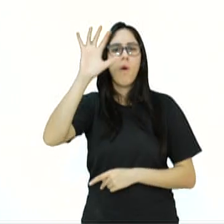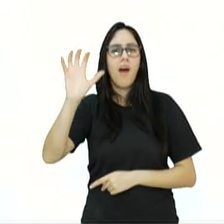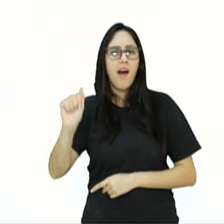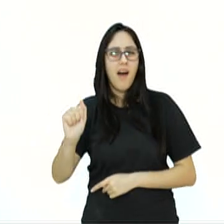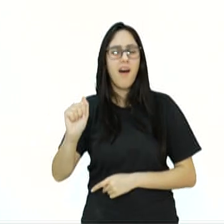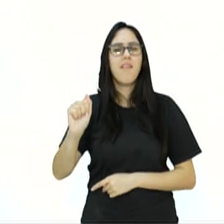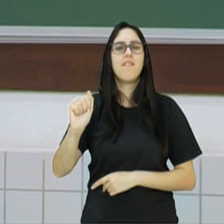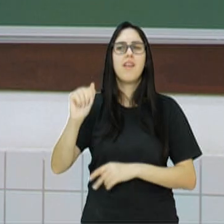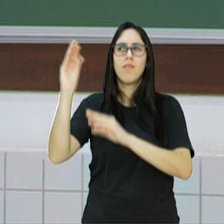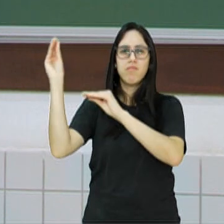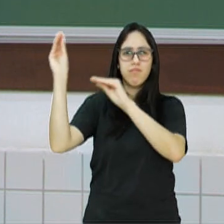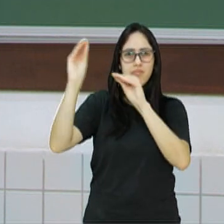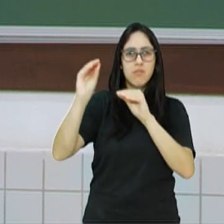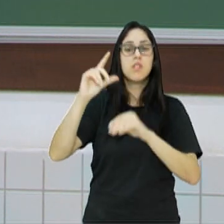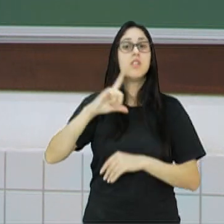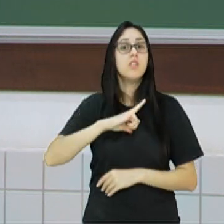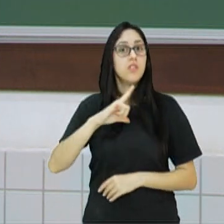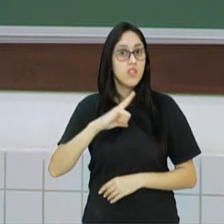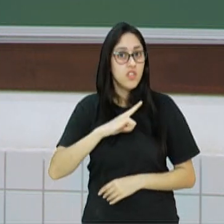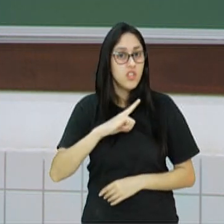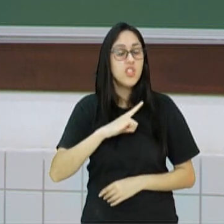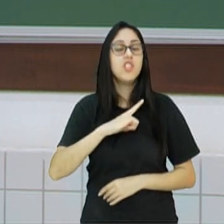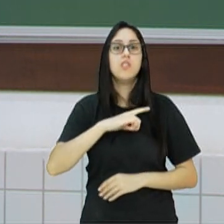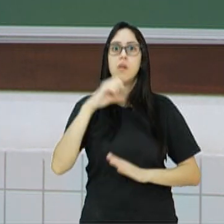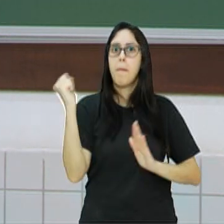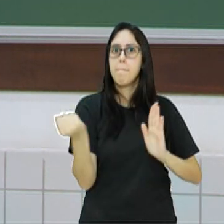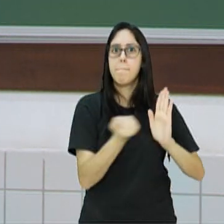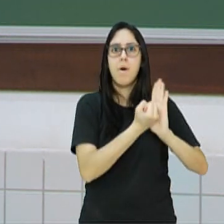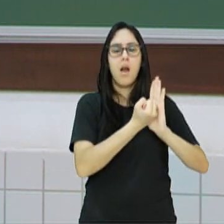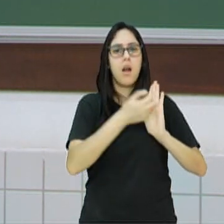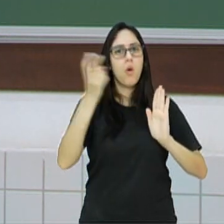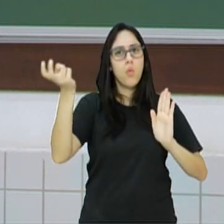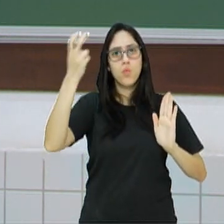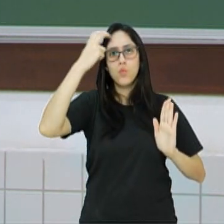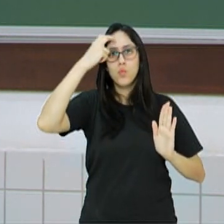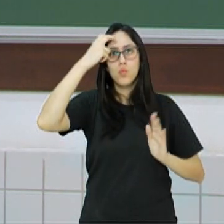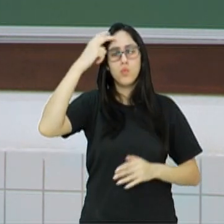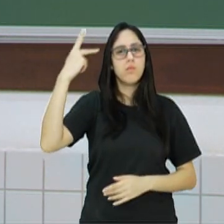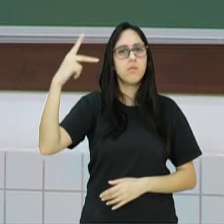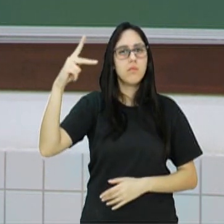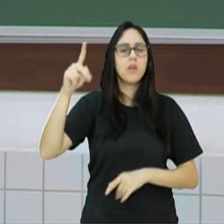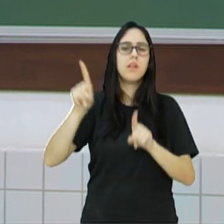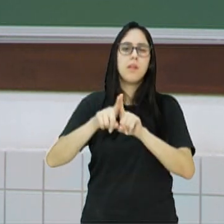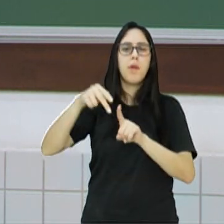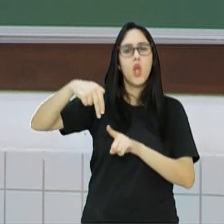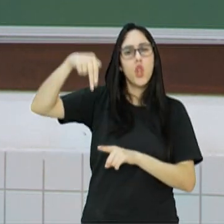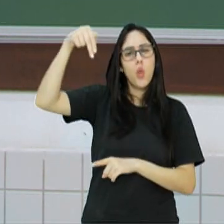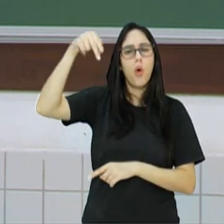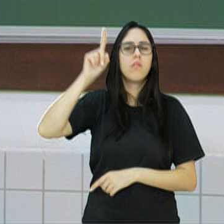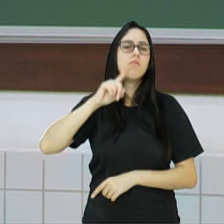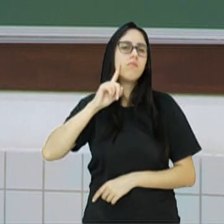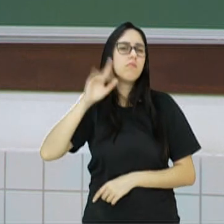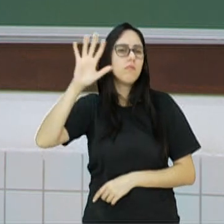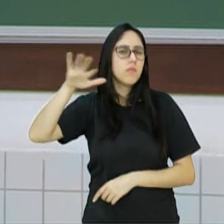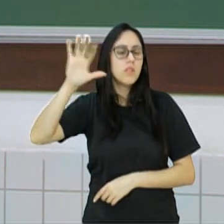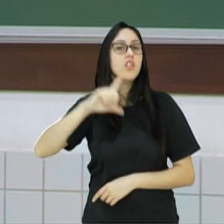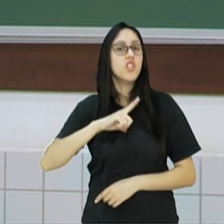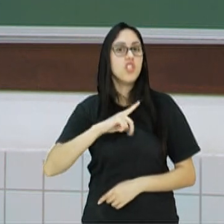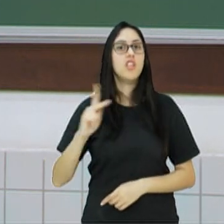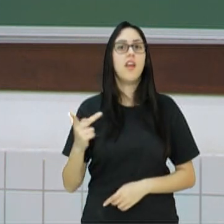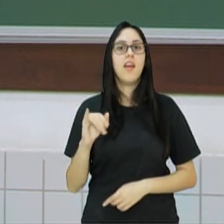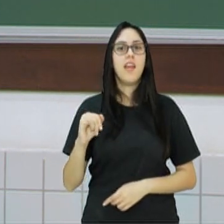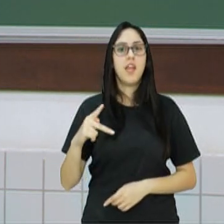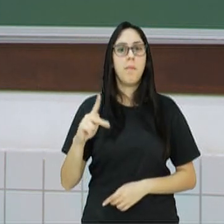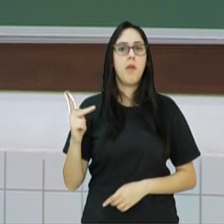mais marcante, então traz os elementos dessa cultura, junto os elementos da cultura norte-americana, e eu tenho aí o hip hop ganhando